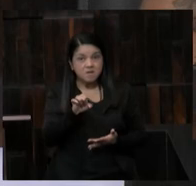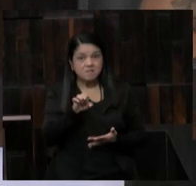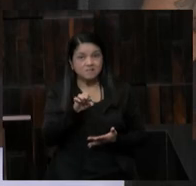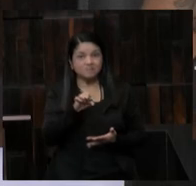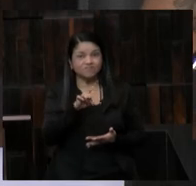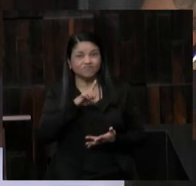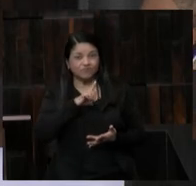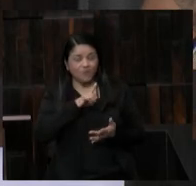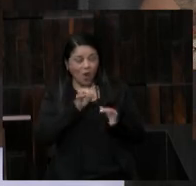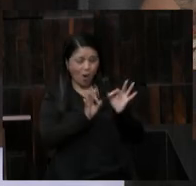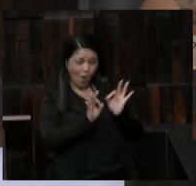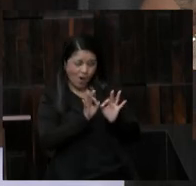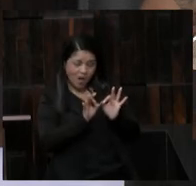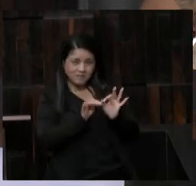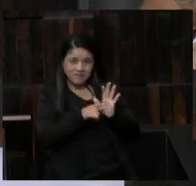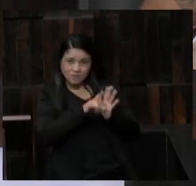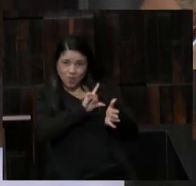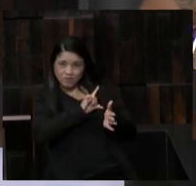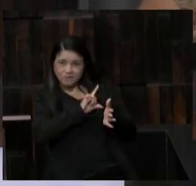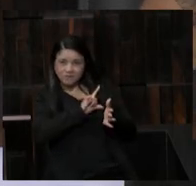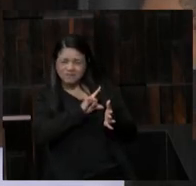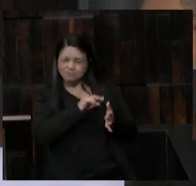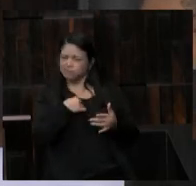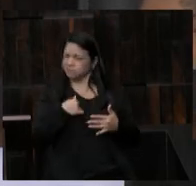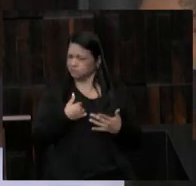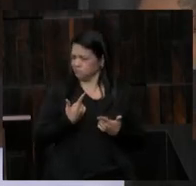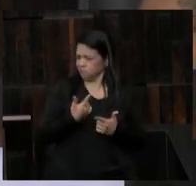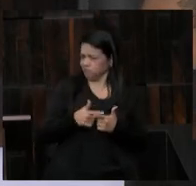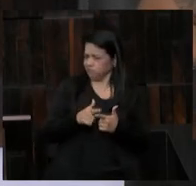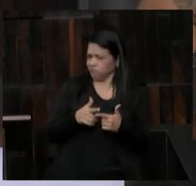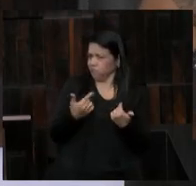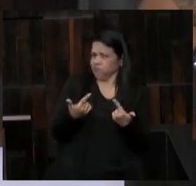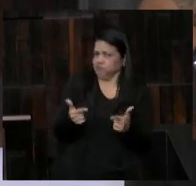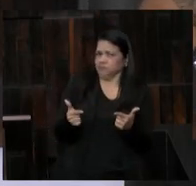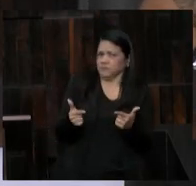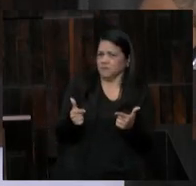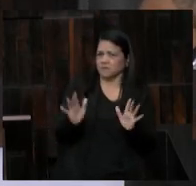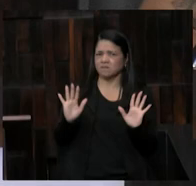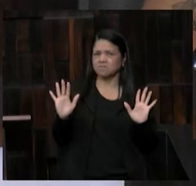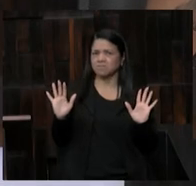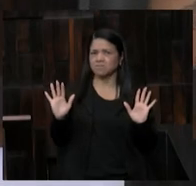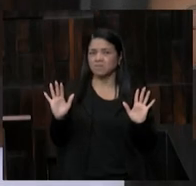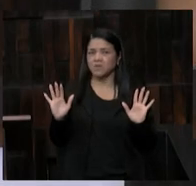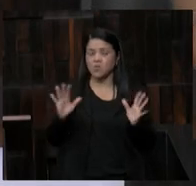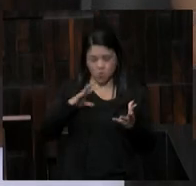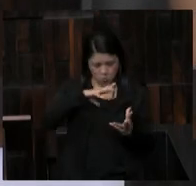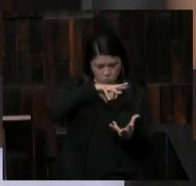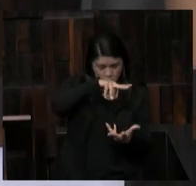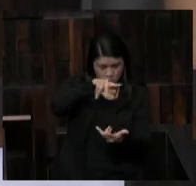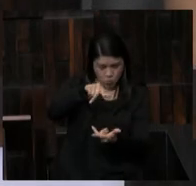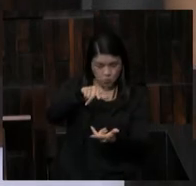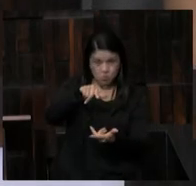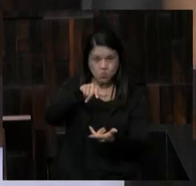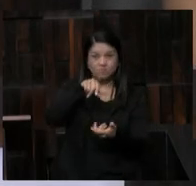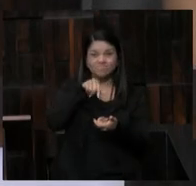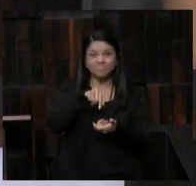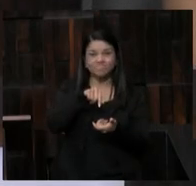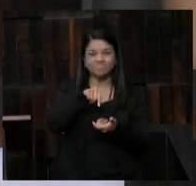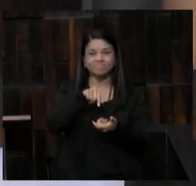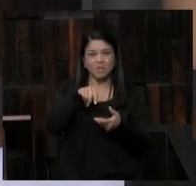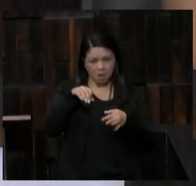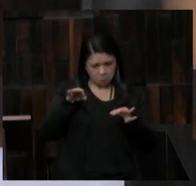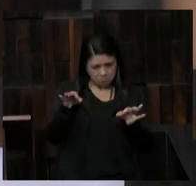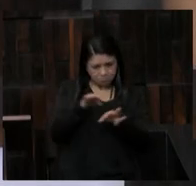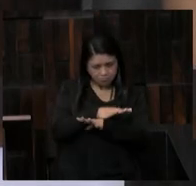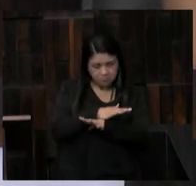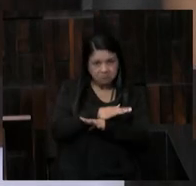estivessem organizados, eles diriam, oh, não há problema algum, afinal de contas, o mundo onde vivemos ele está absolutamente